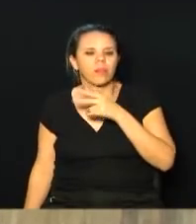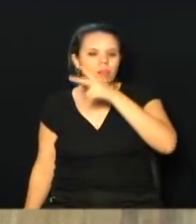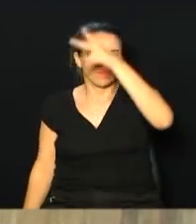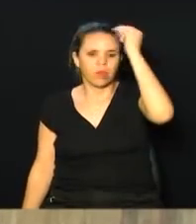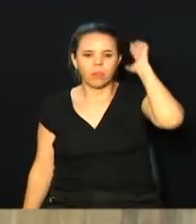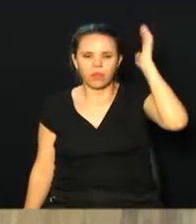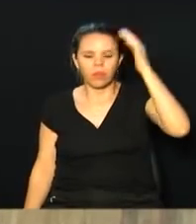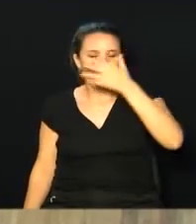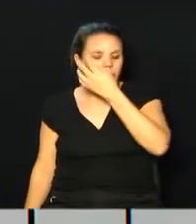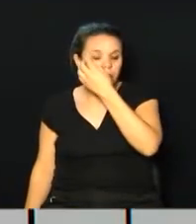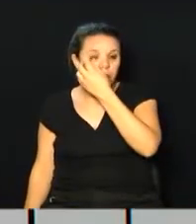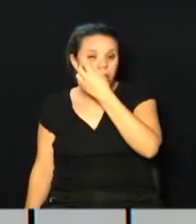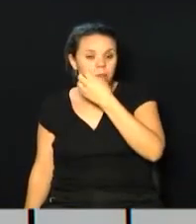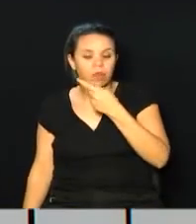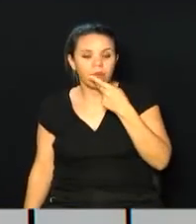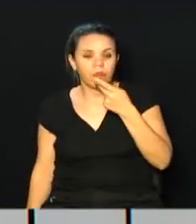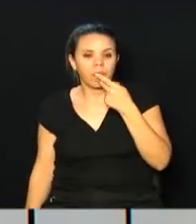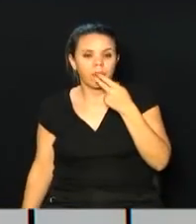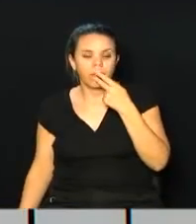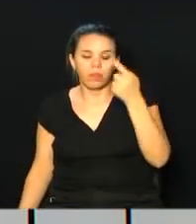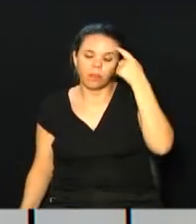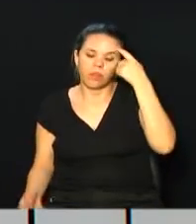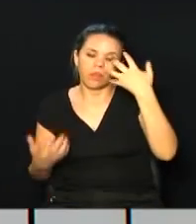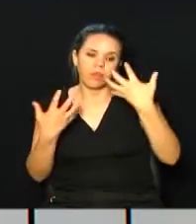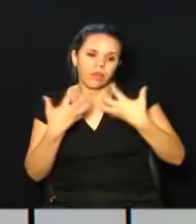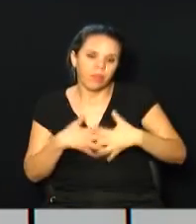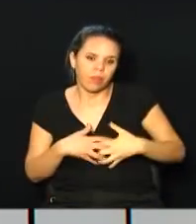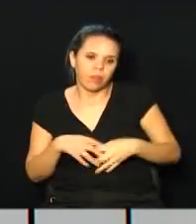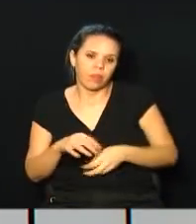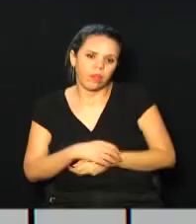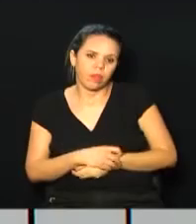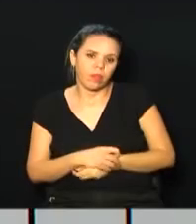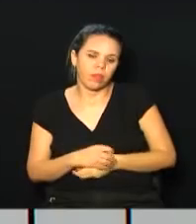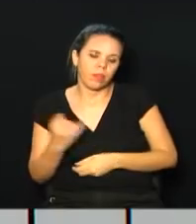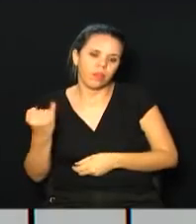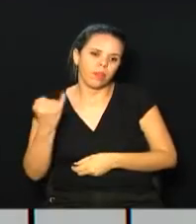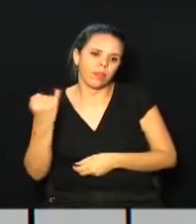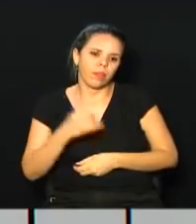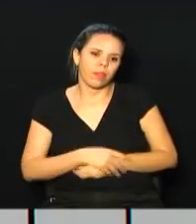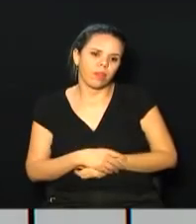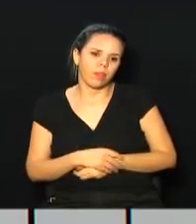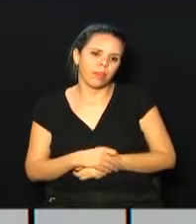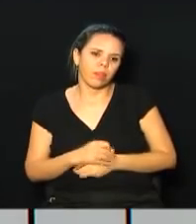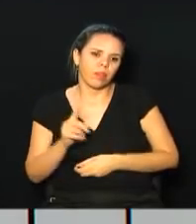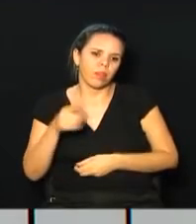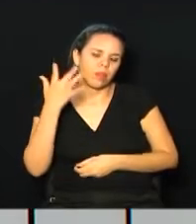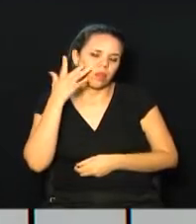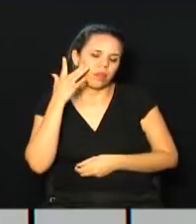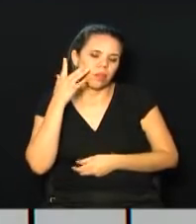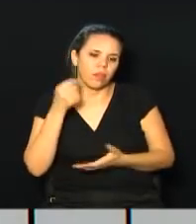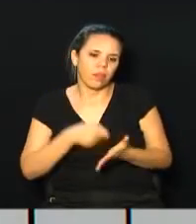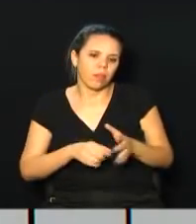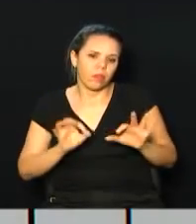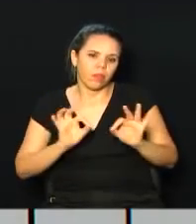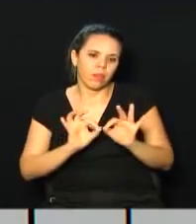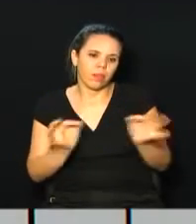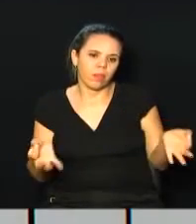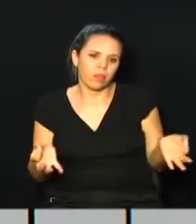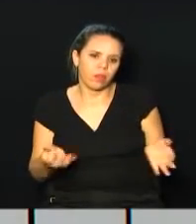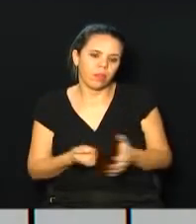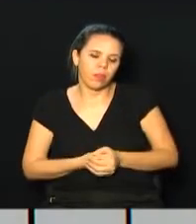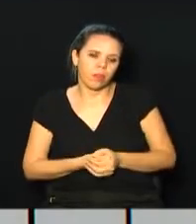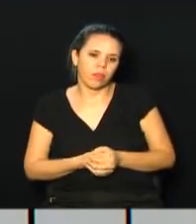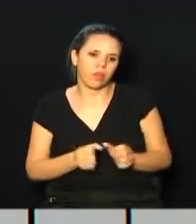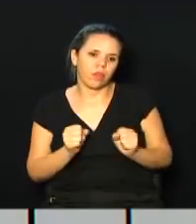Dário Saad, ele falou que já estava pensando, mas é importantíssimo isso, né? Eu acho que são medidas simples, mas